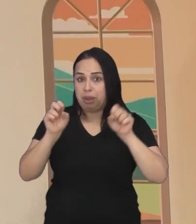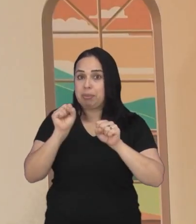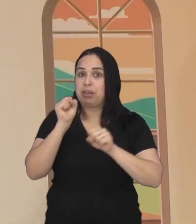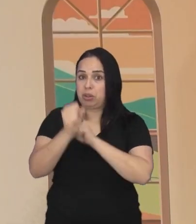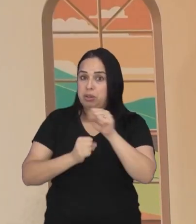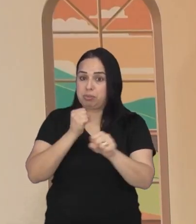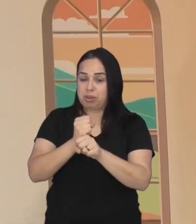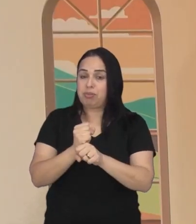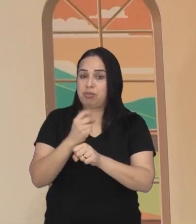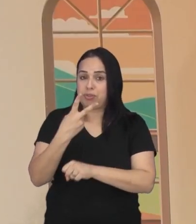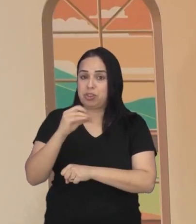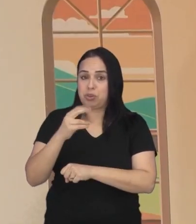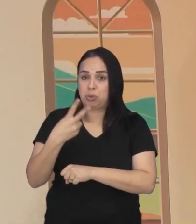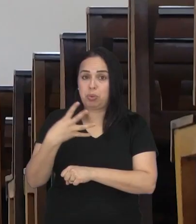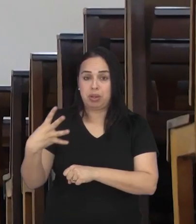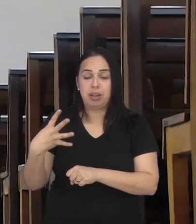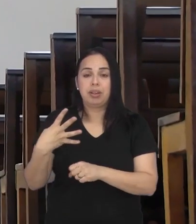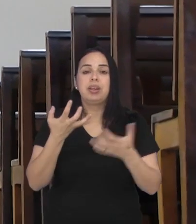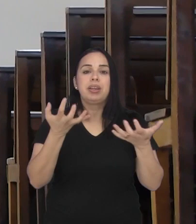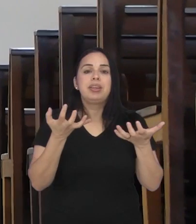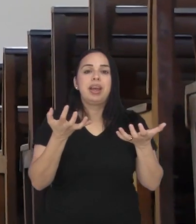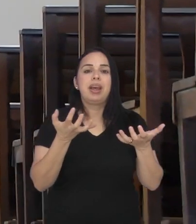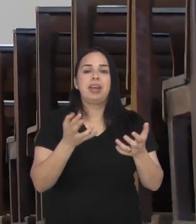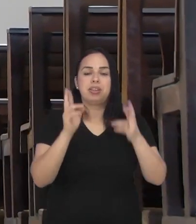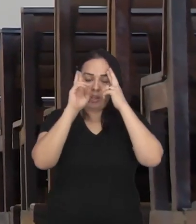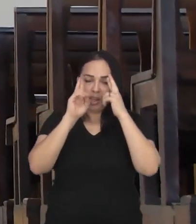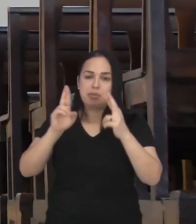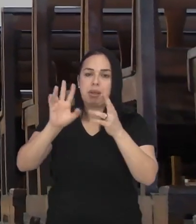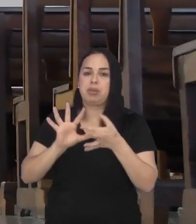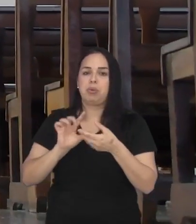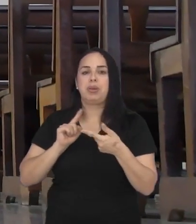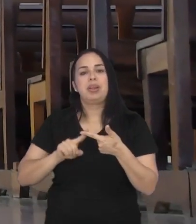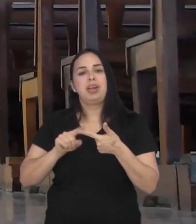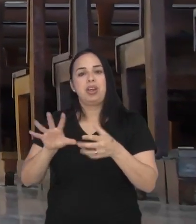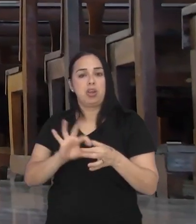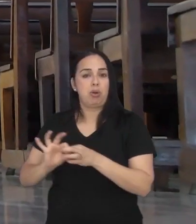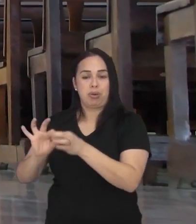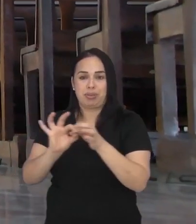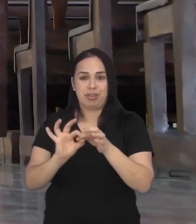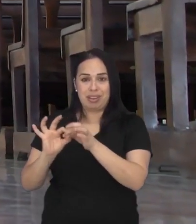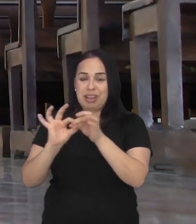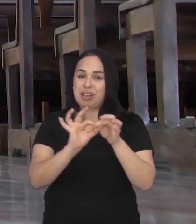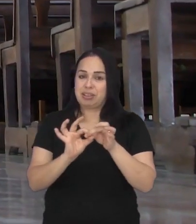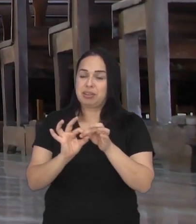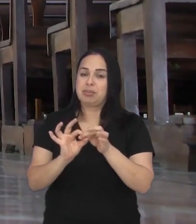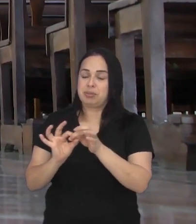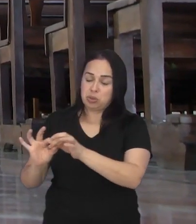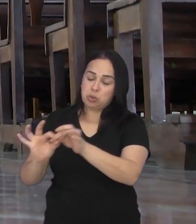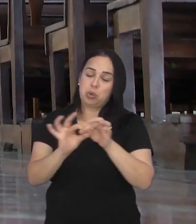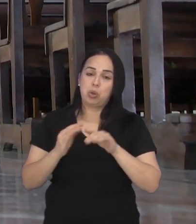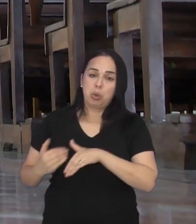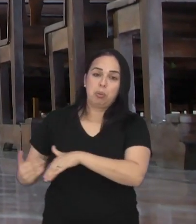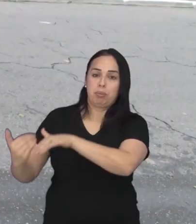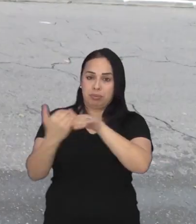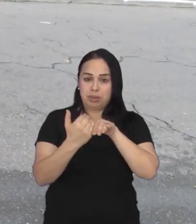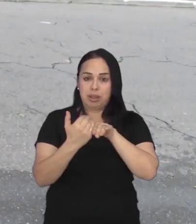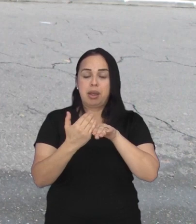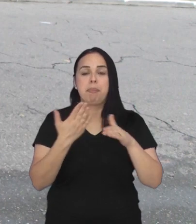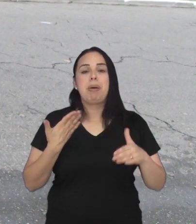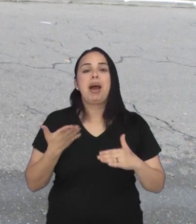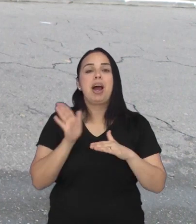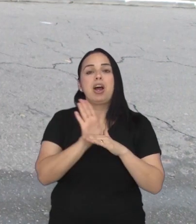justamente a vida das pessoas. Fazer o descarte é bem fácil. Você separa aí na sua casa um material que não usa mais e que não pode jogar num lixo